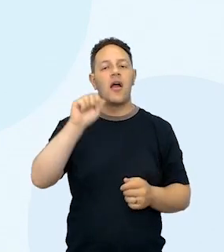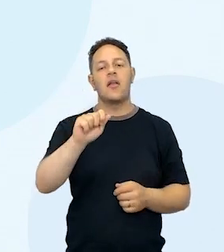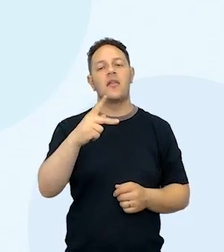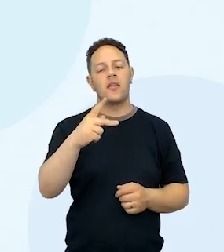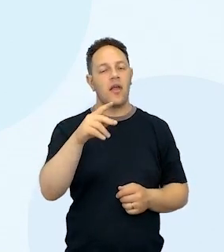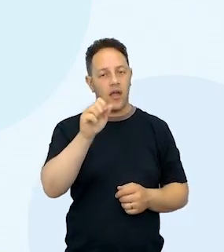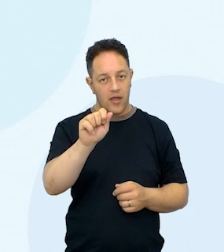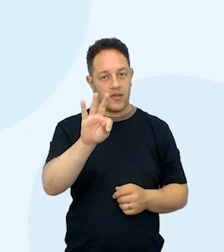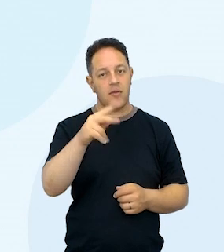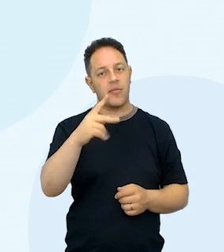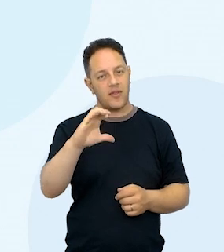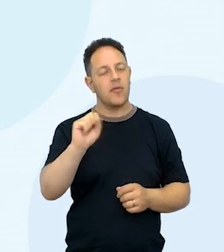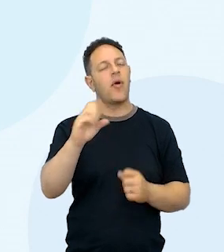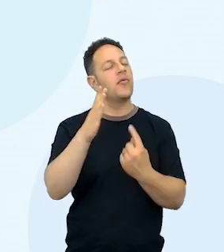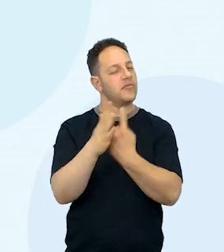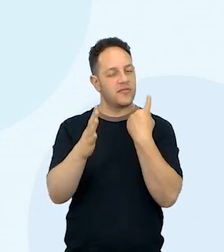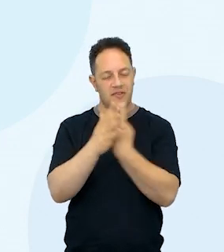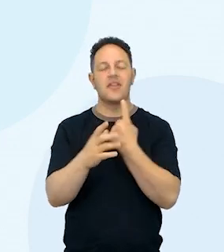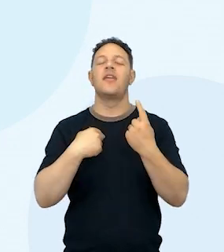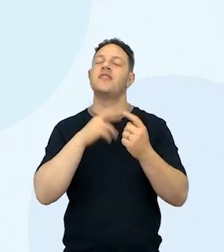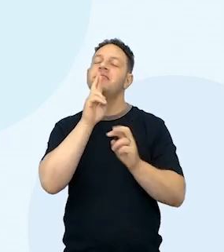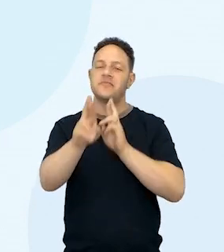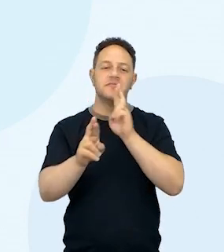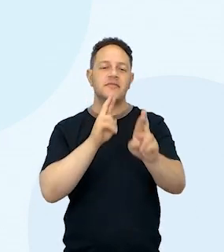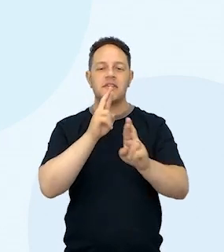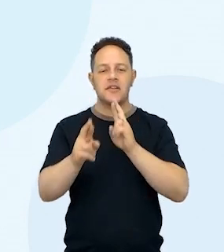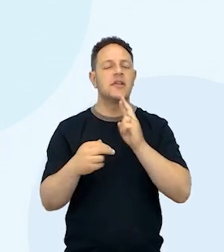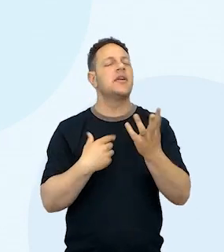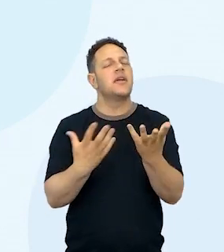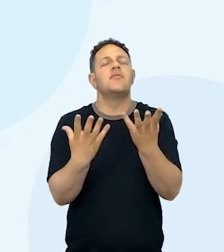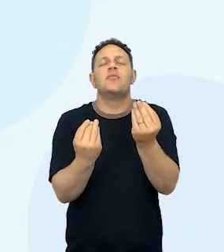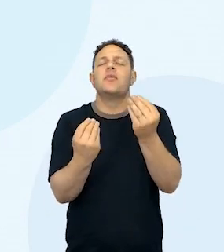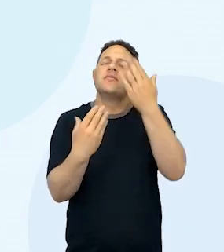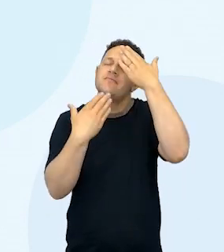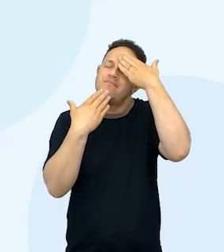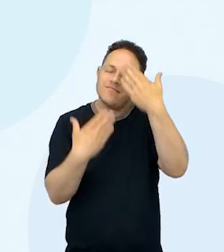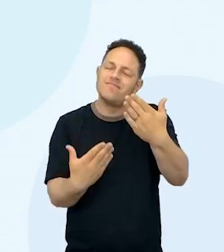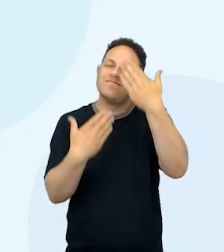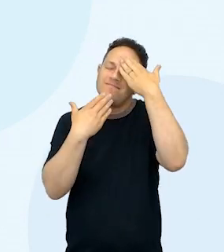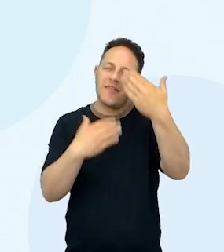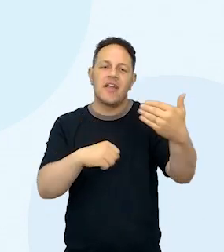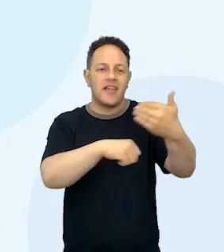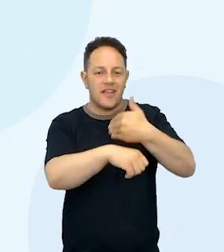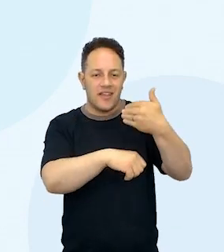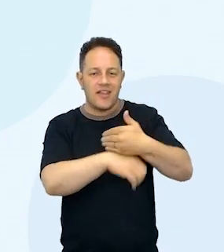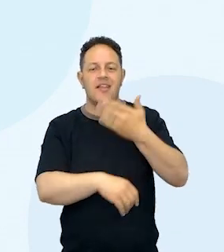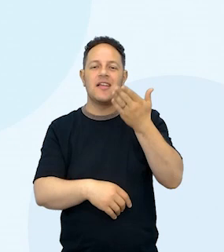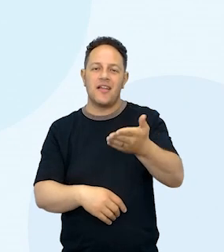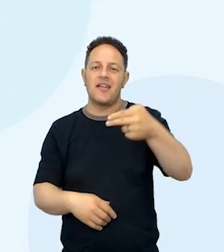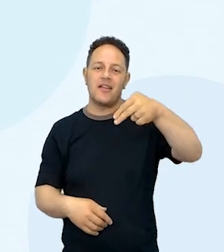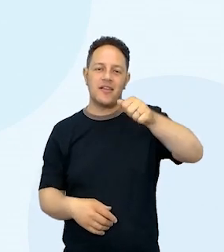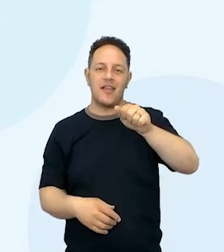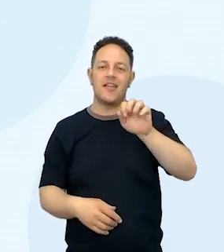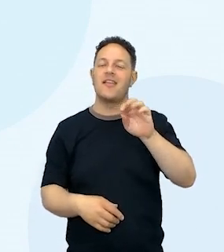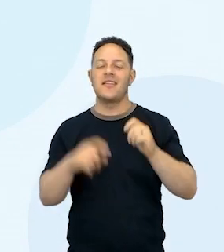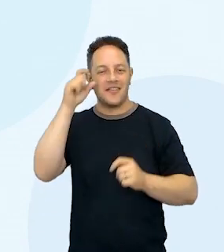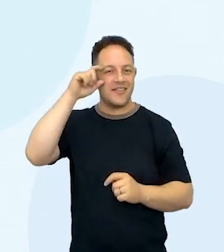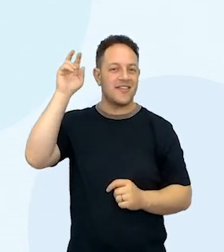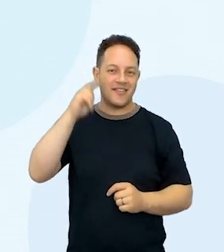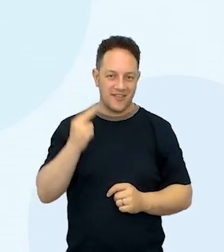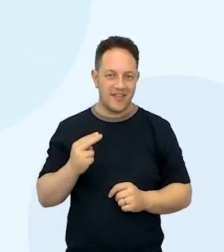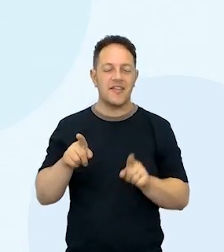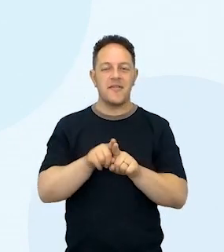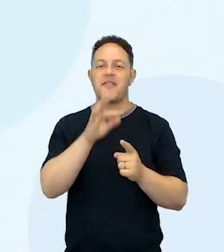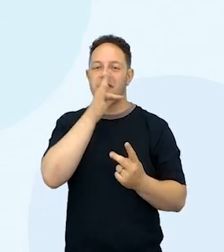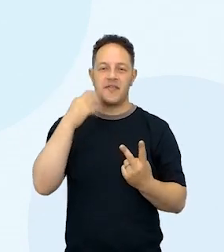Por favor, perguntem que a gente responde por lá. Eu queria muito agradecer a participação da Natália e do Felipe. Muito obrigada